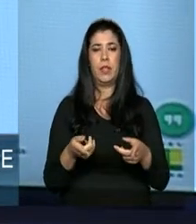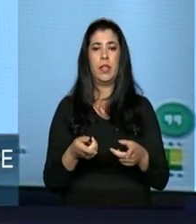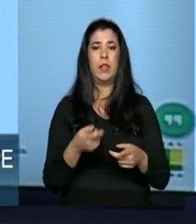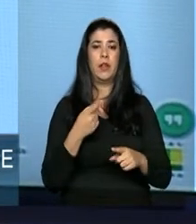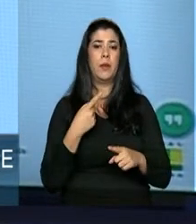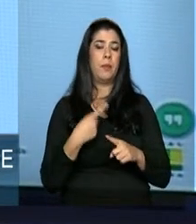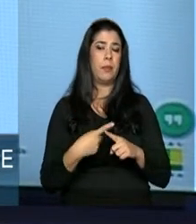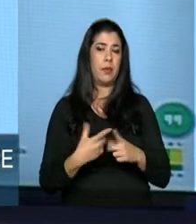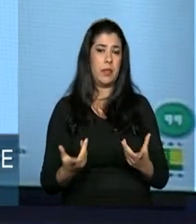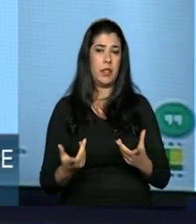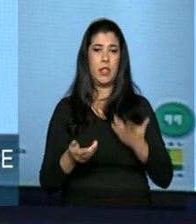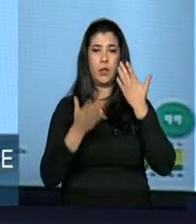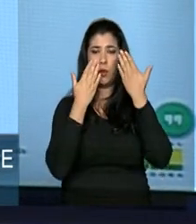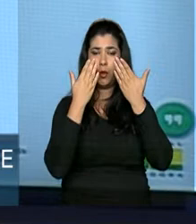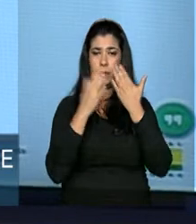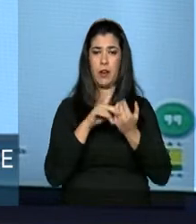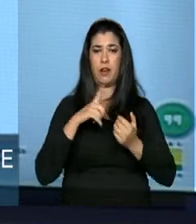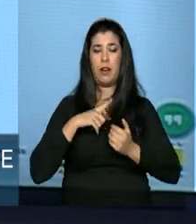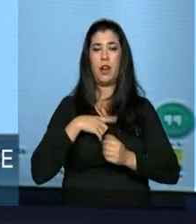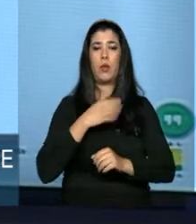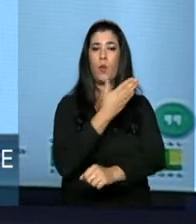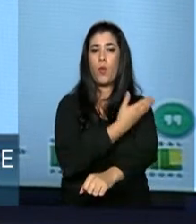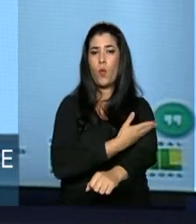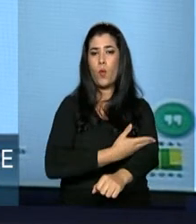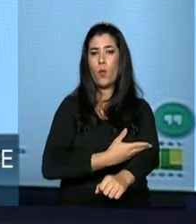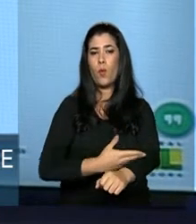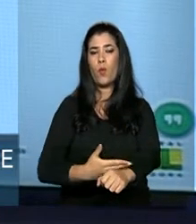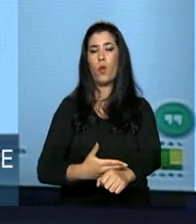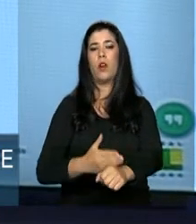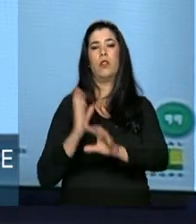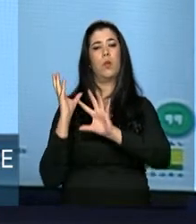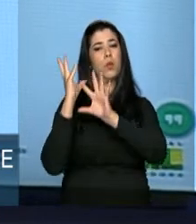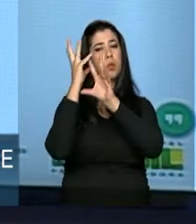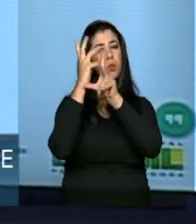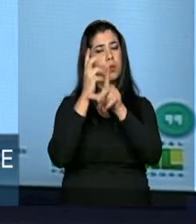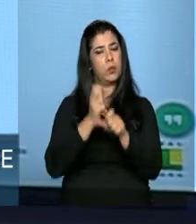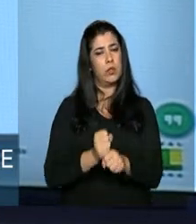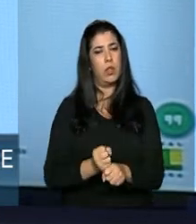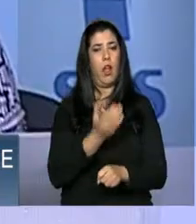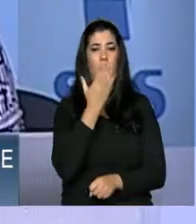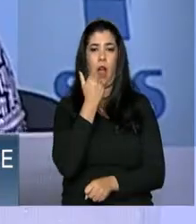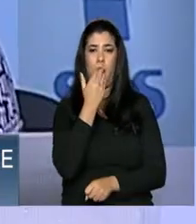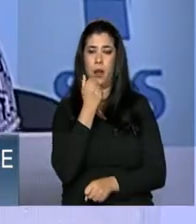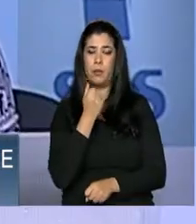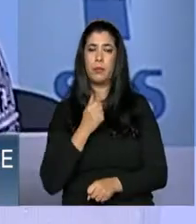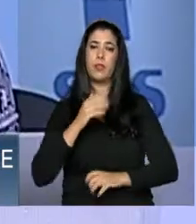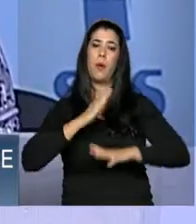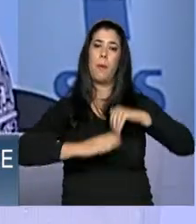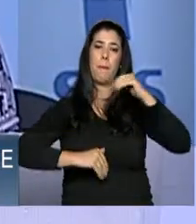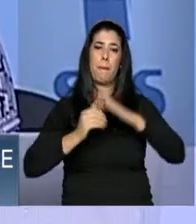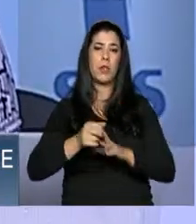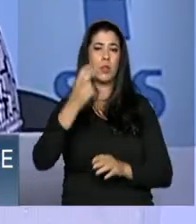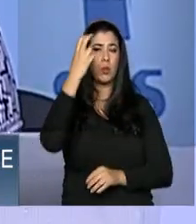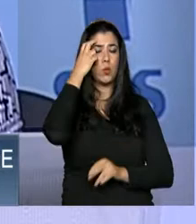portanto, por ter uma tradição de uma alimentação, hábitos culturais e alimentares que se